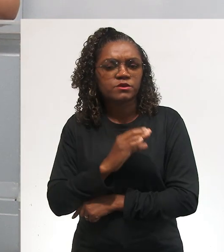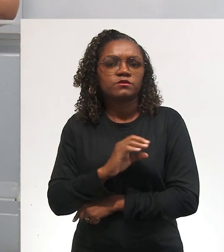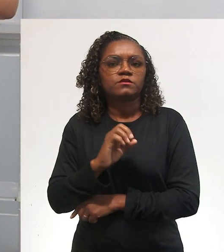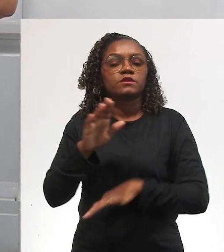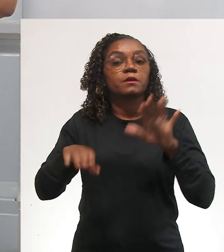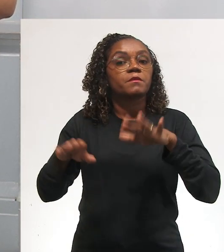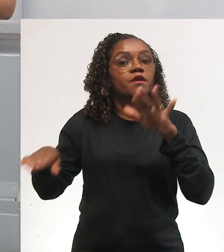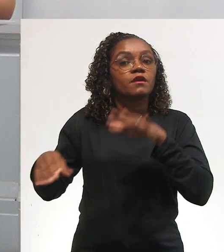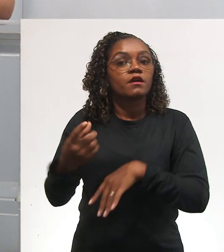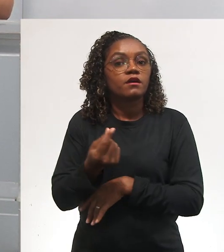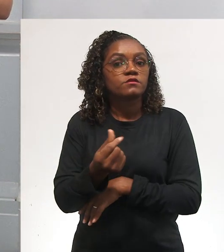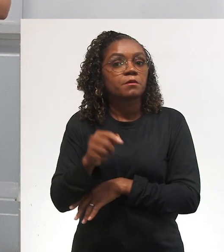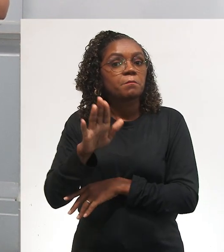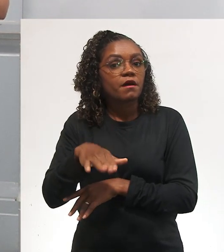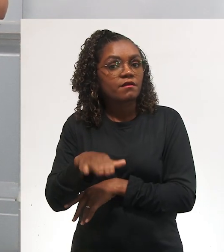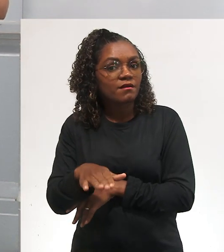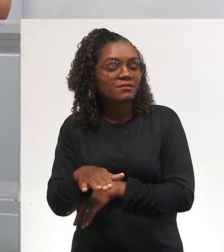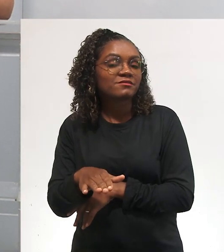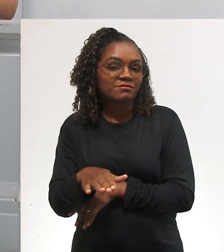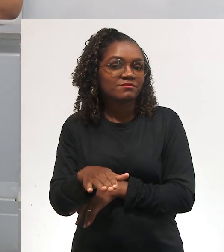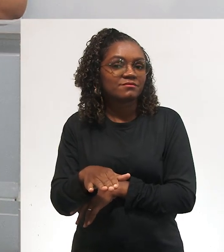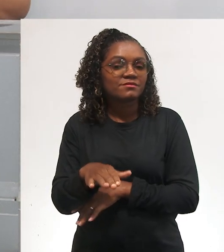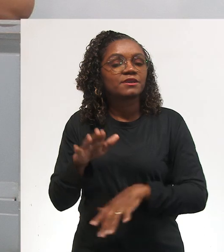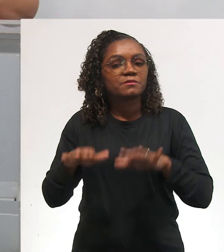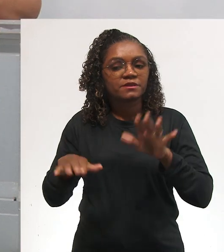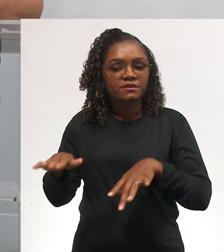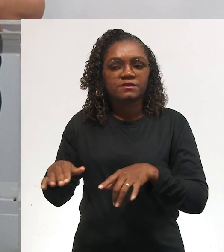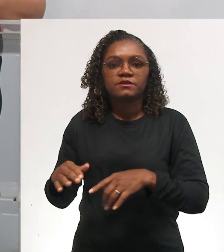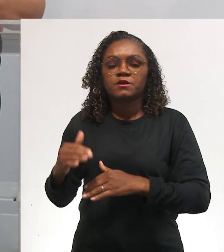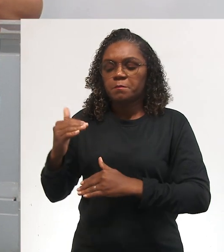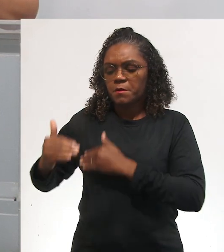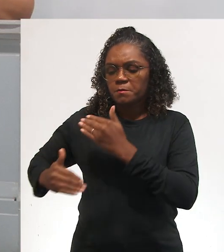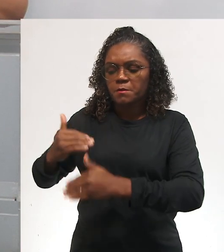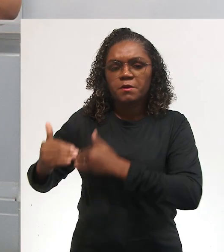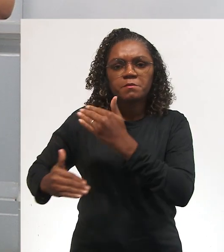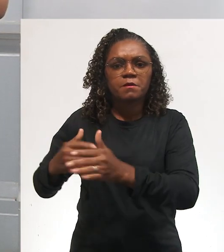fica mais barato, o processo de produção pode ser